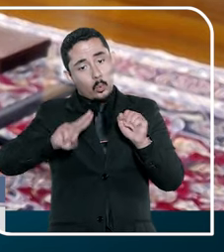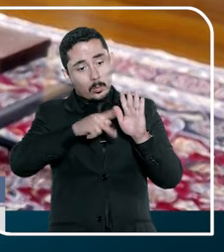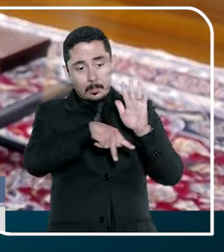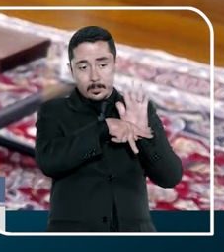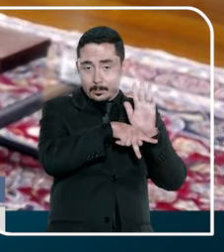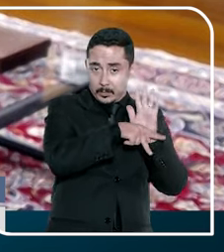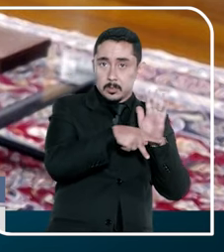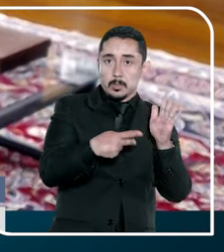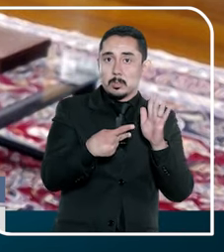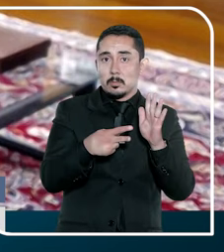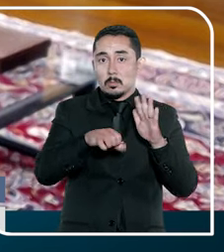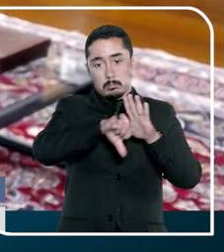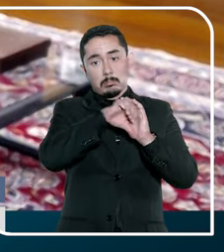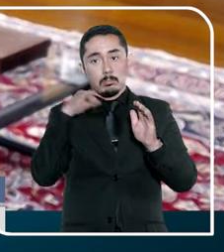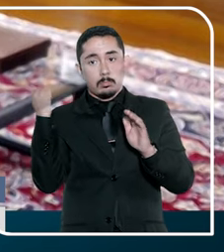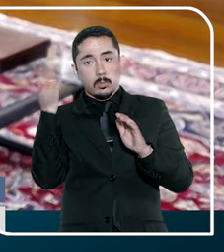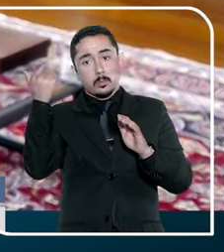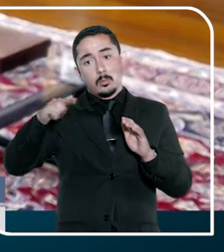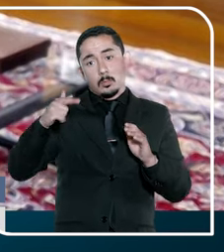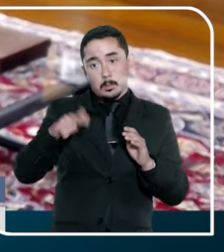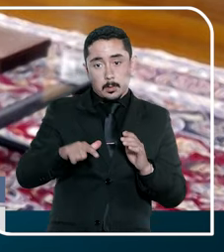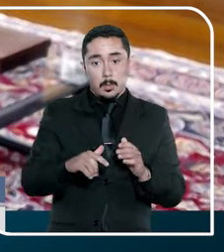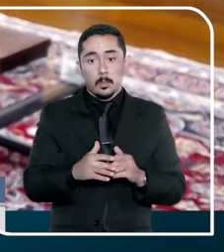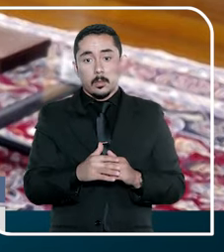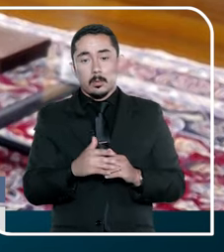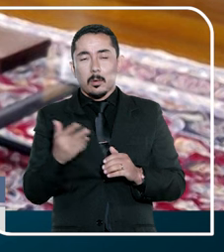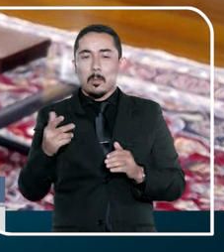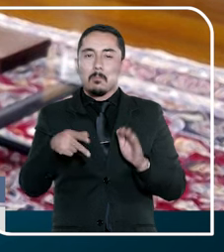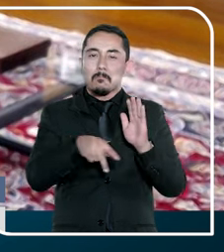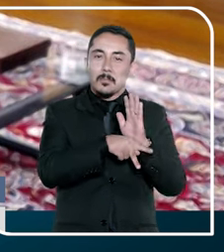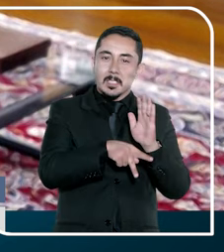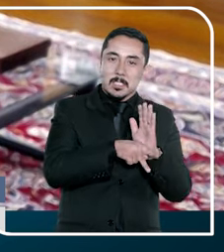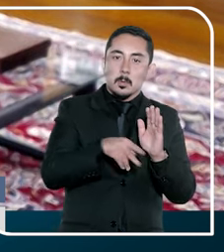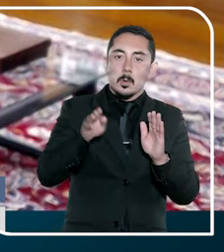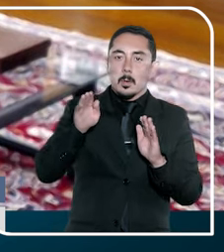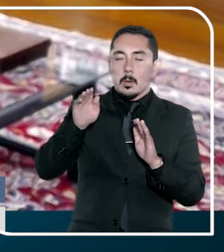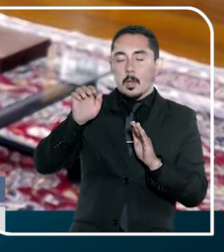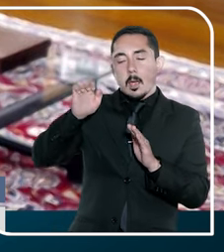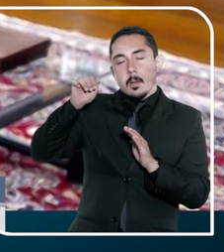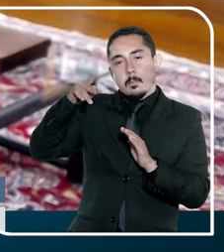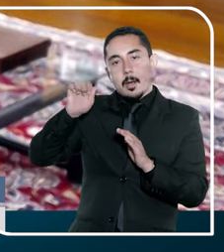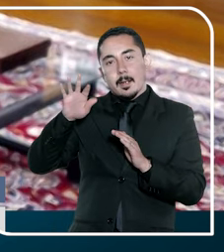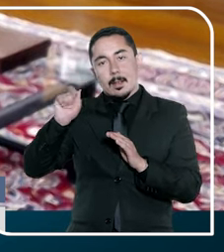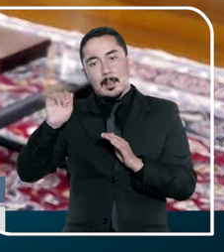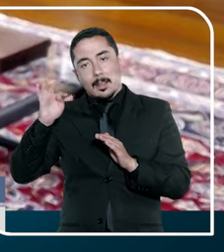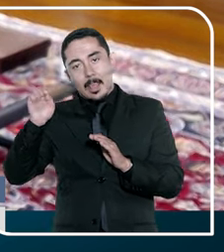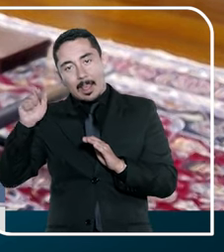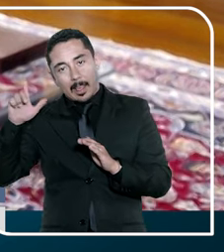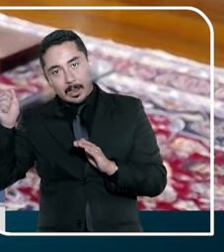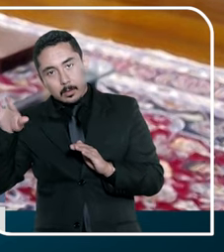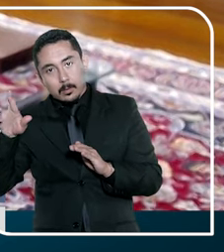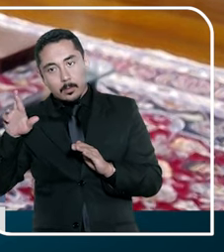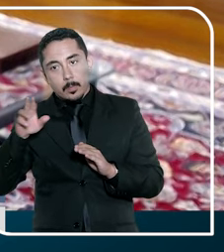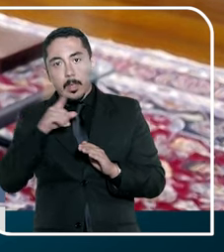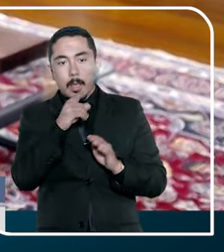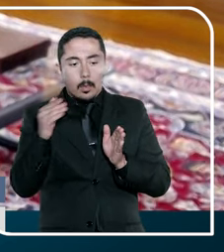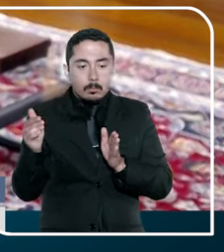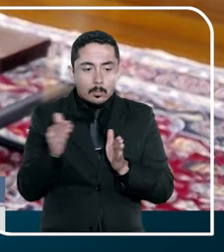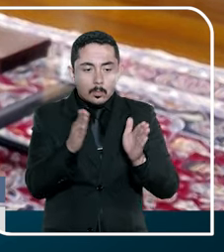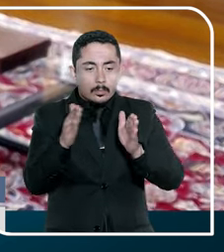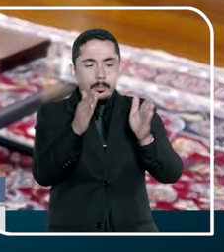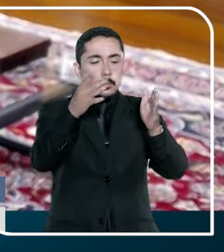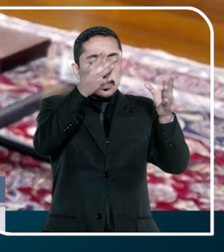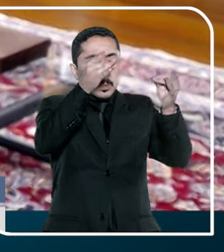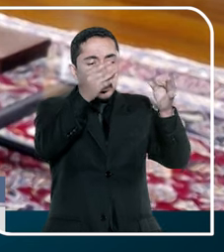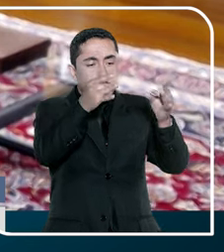CL magat no chão ele vai se Guar por esses